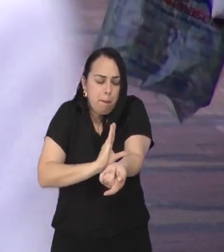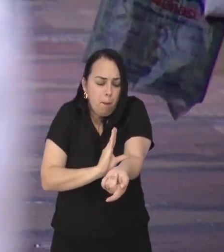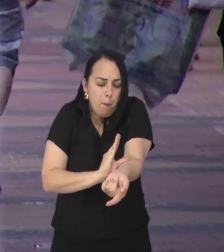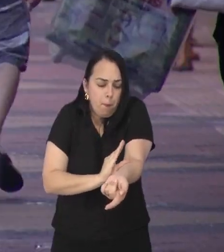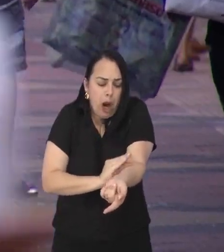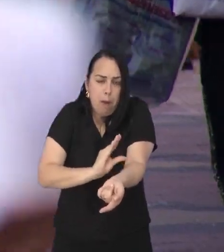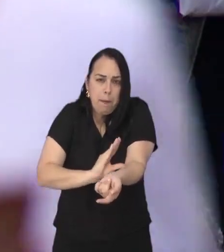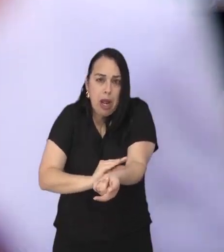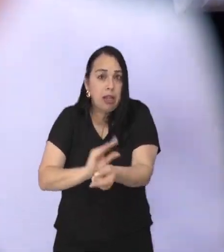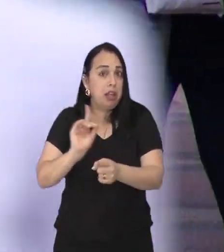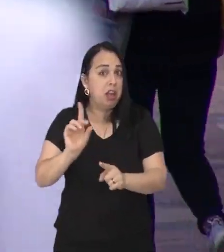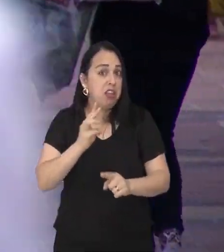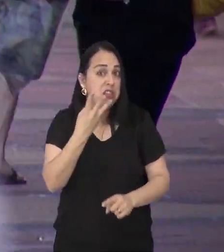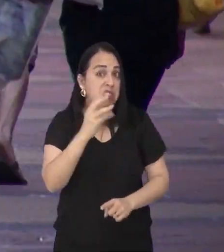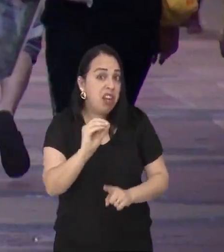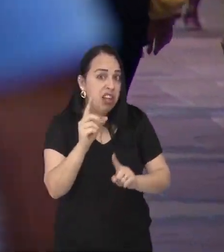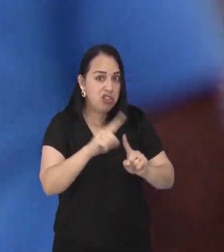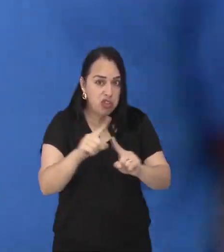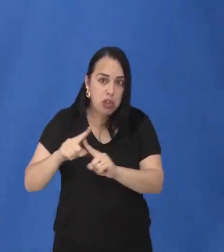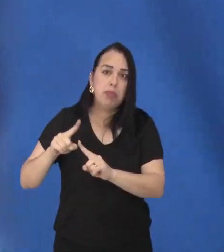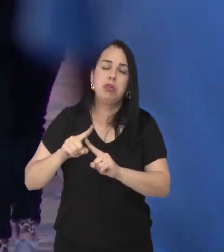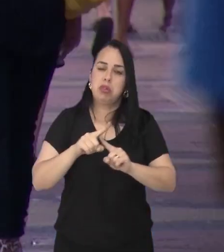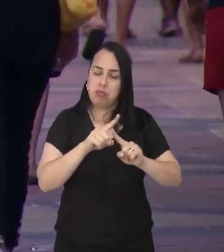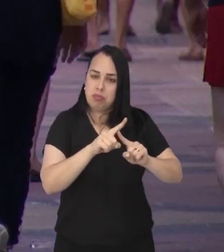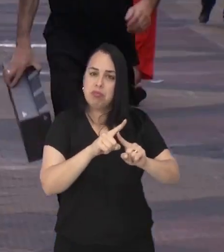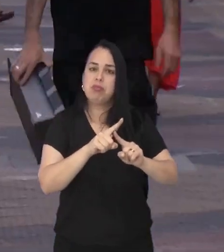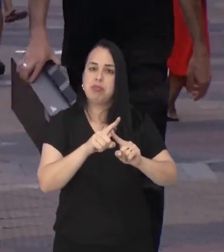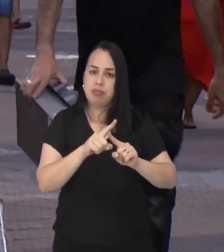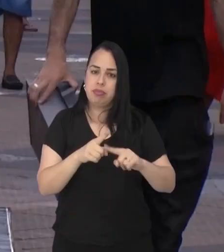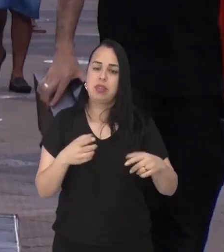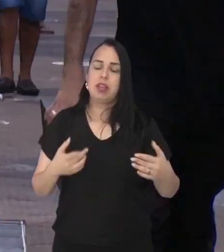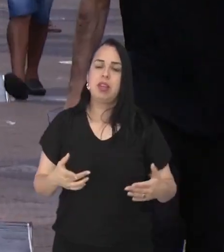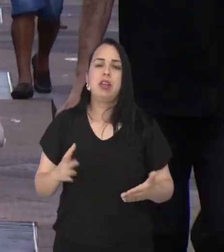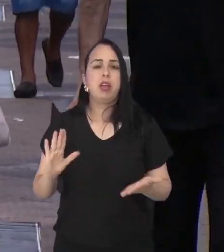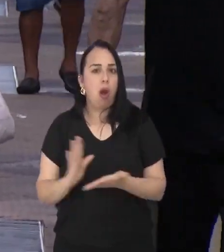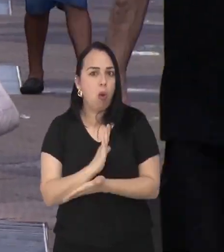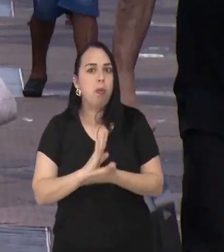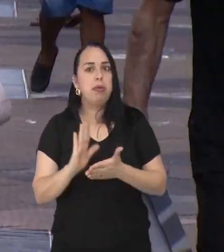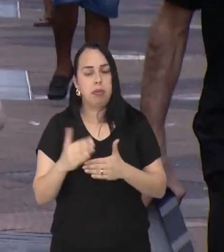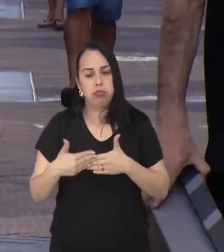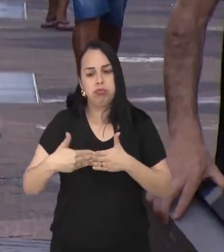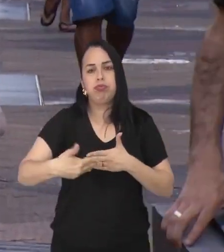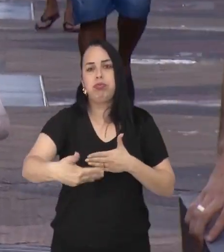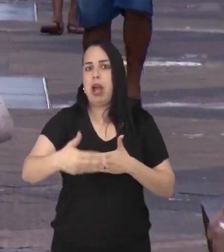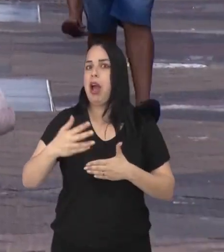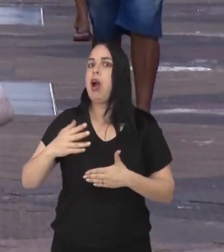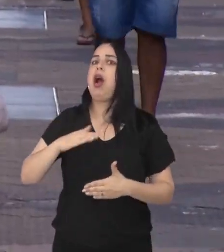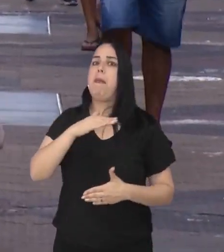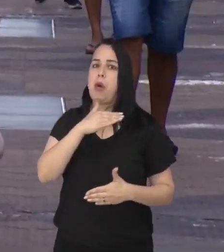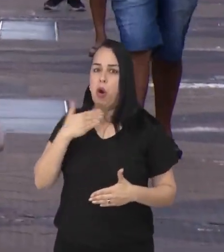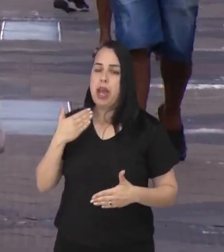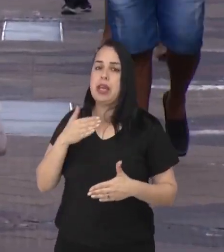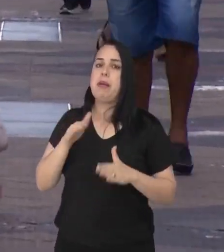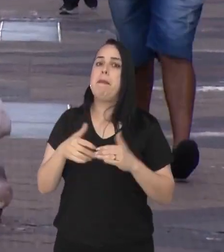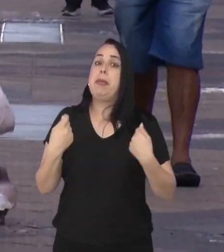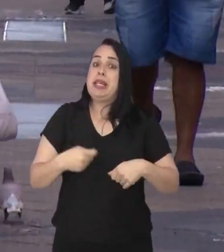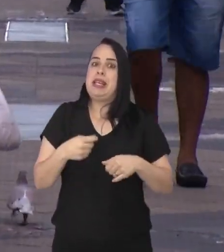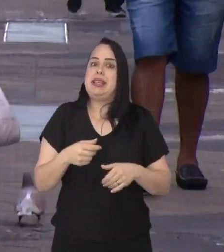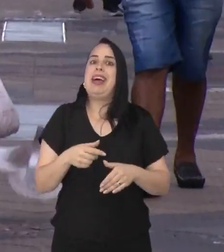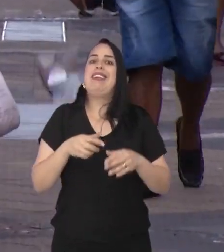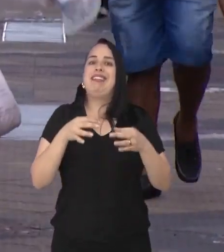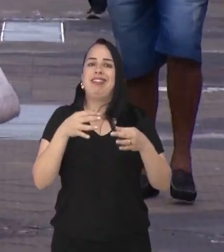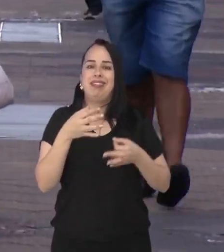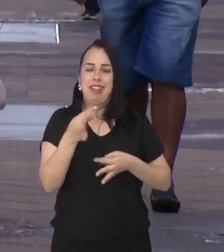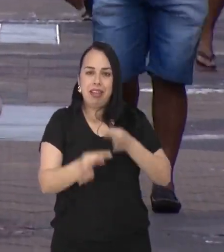Existem mais de 30 tipos de distrofia muscular e algumas podem levar à morte se não forem tratadas